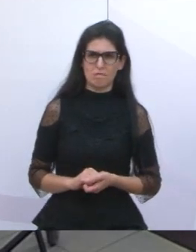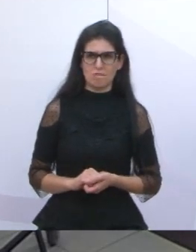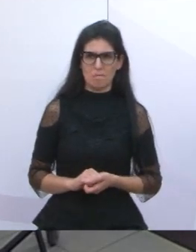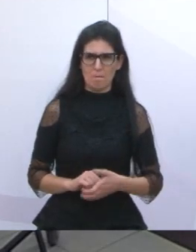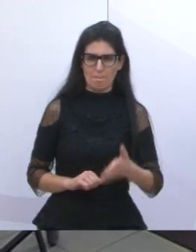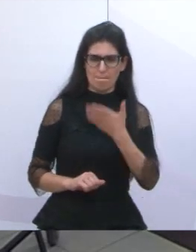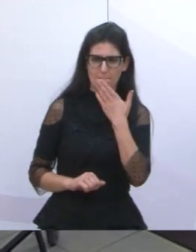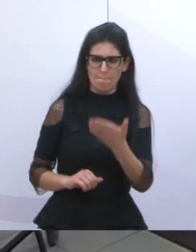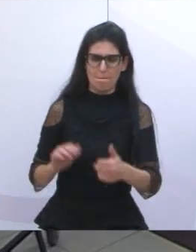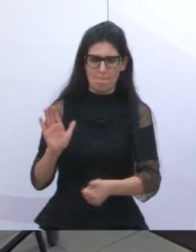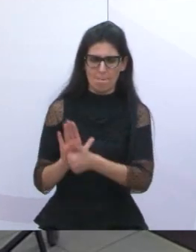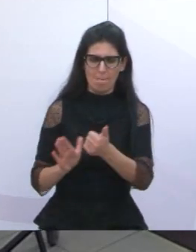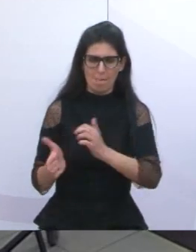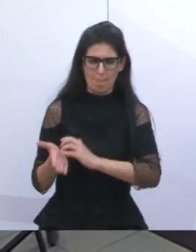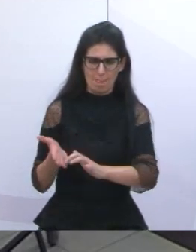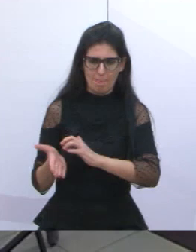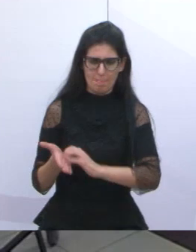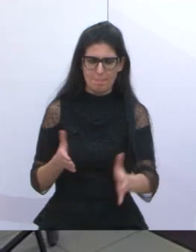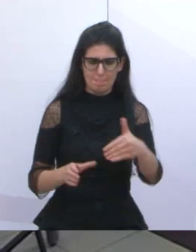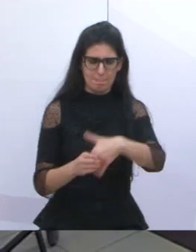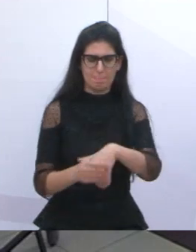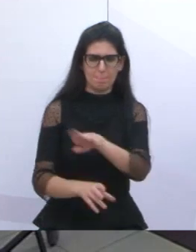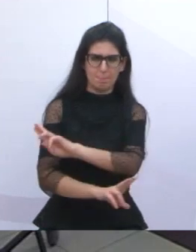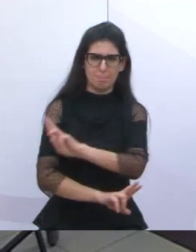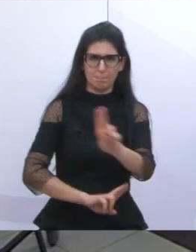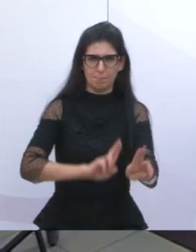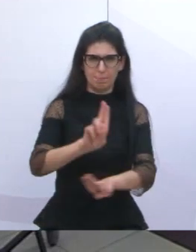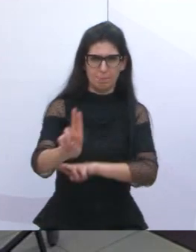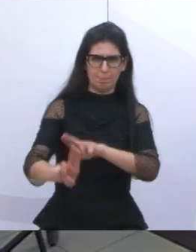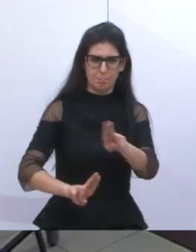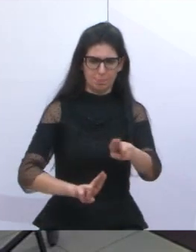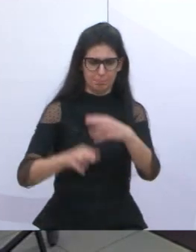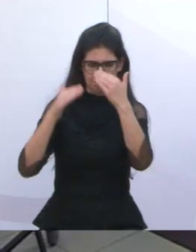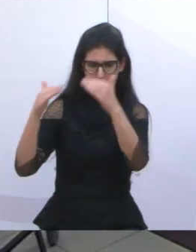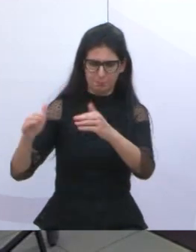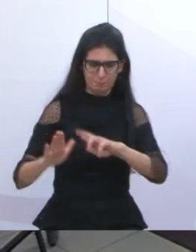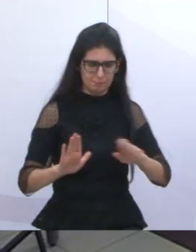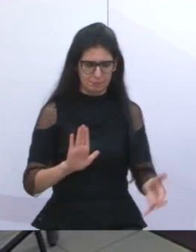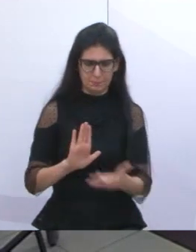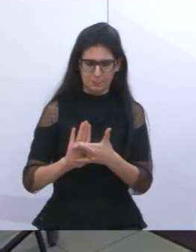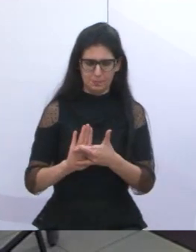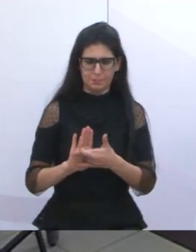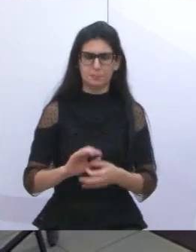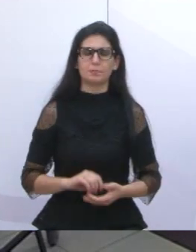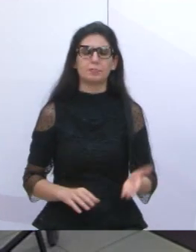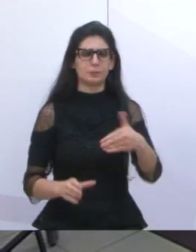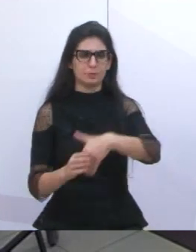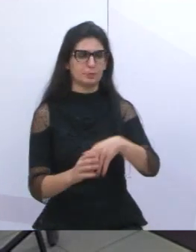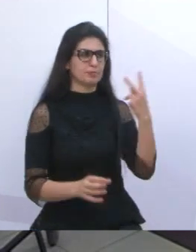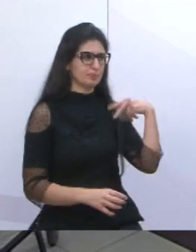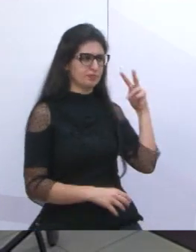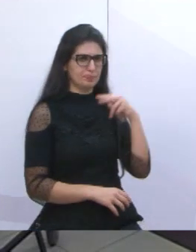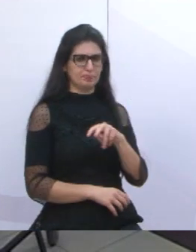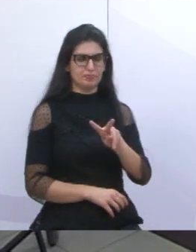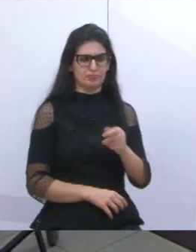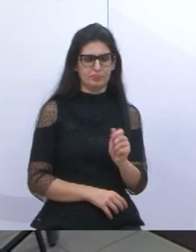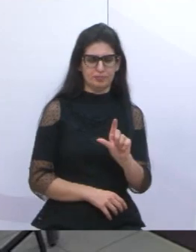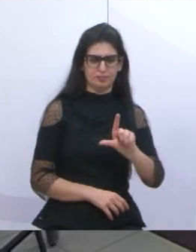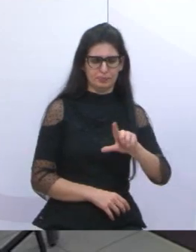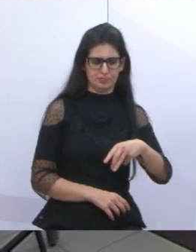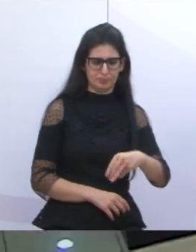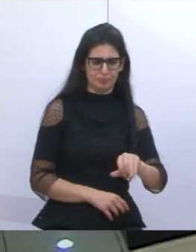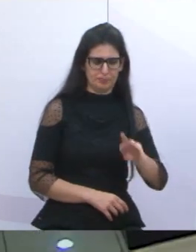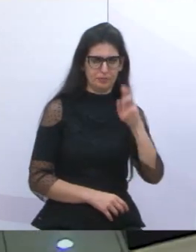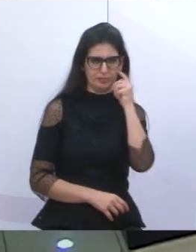Peço ao primeiro secretário que proceda então à votação nominal do projeto na forma regimental. Como vota o vereador Valmir do Parque